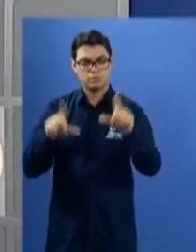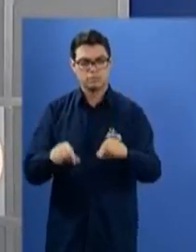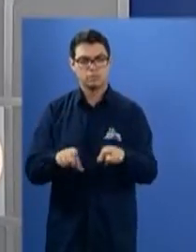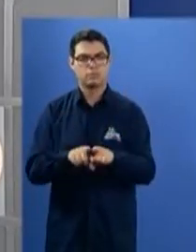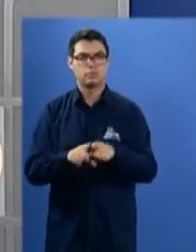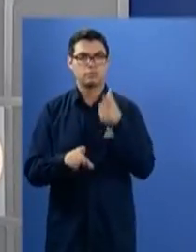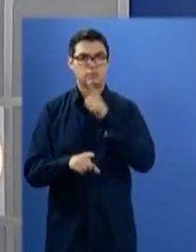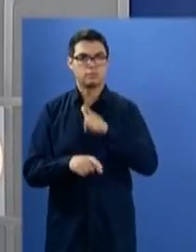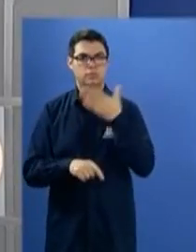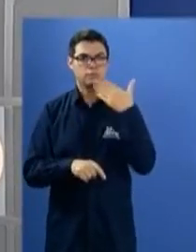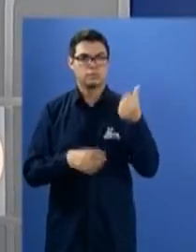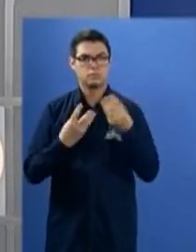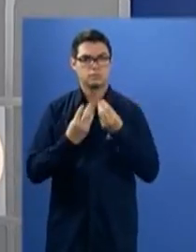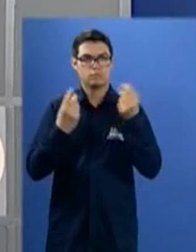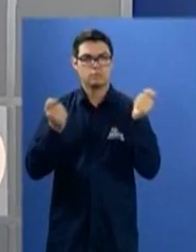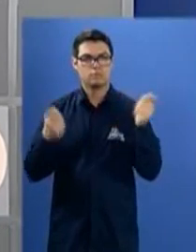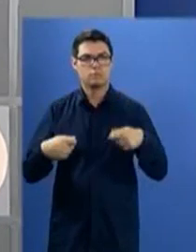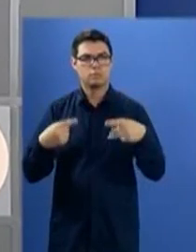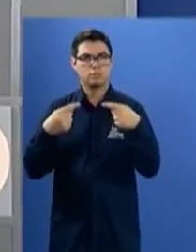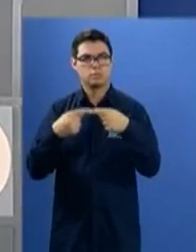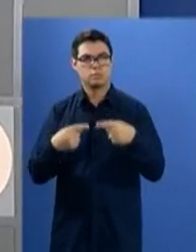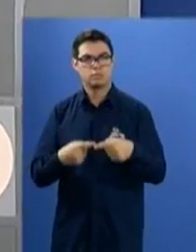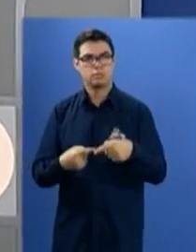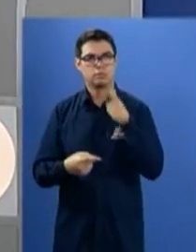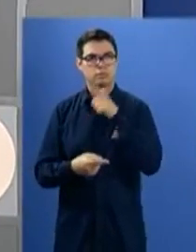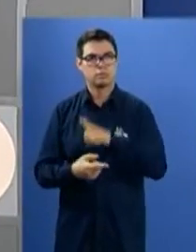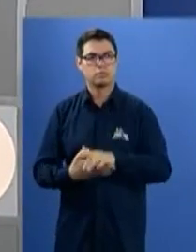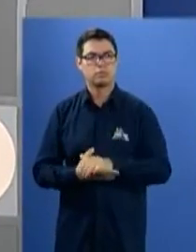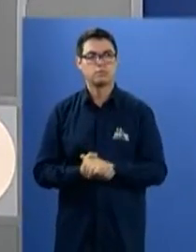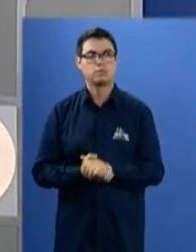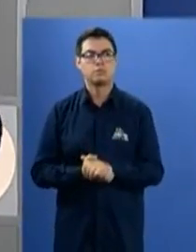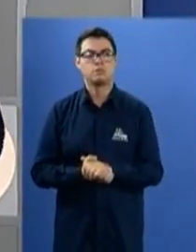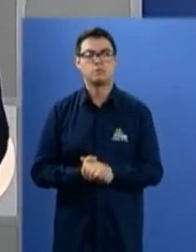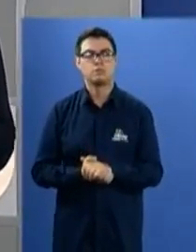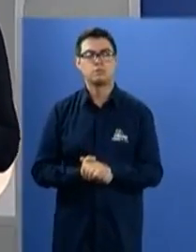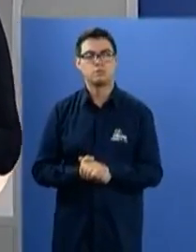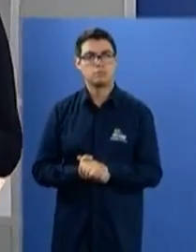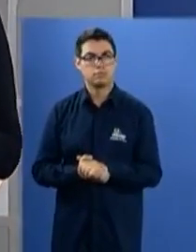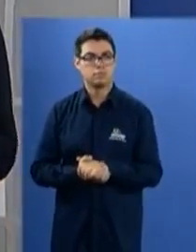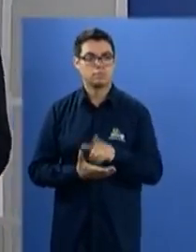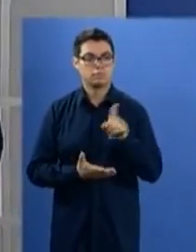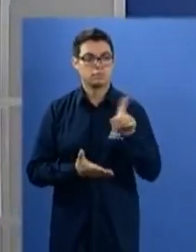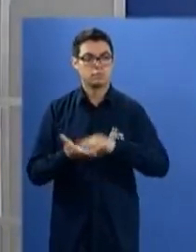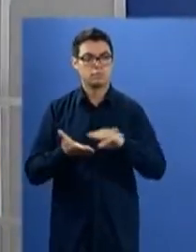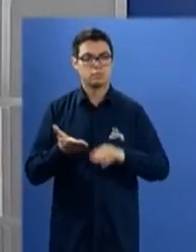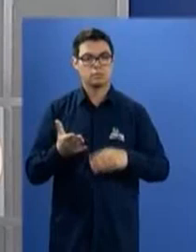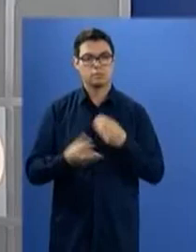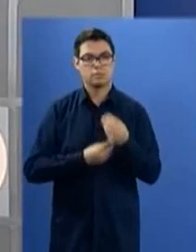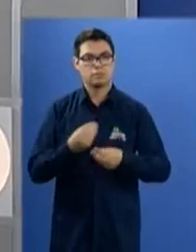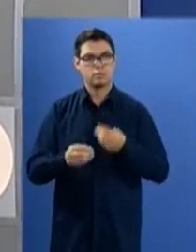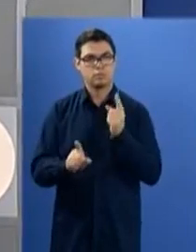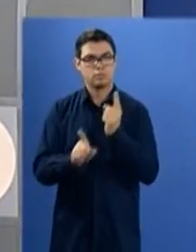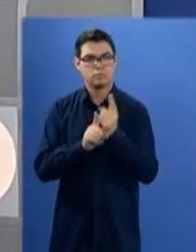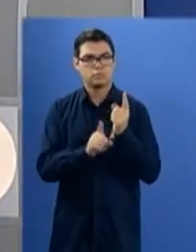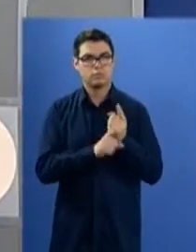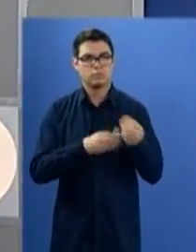consequentemente com uma melhoria de qualidade, entre outros ganhos. Essa metodologia